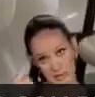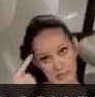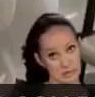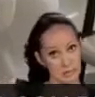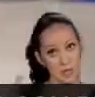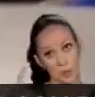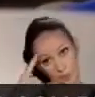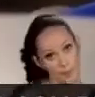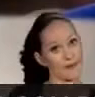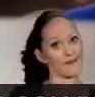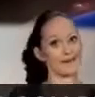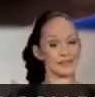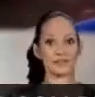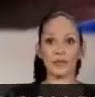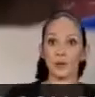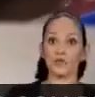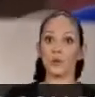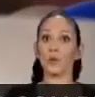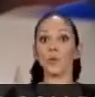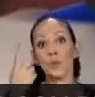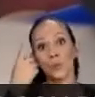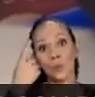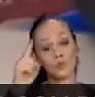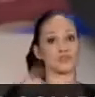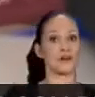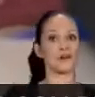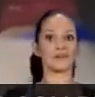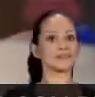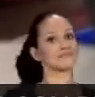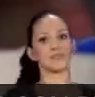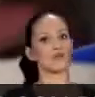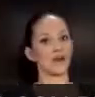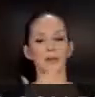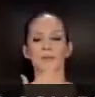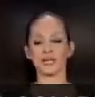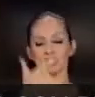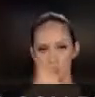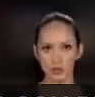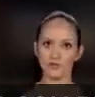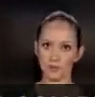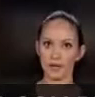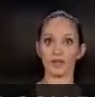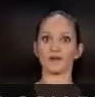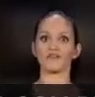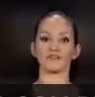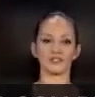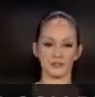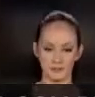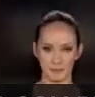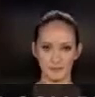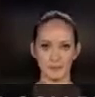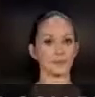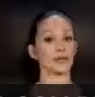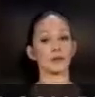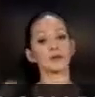da aplicação, que não compareça ao local de provas e solicite reaplicação. É importante que, principalmente os que